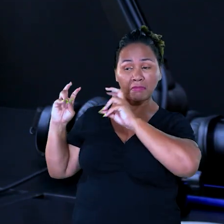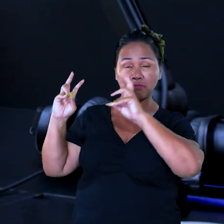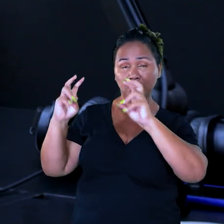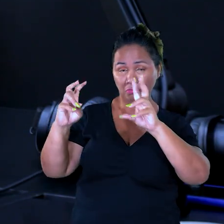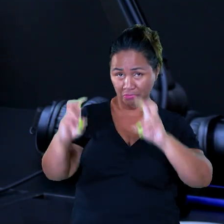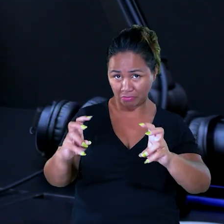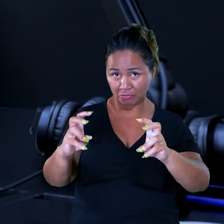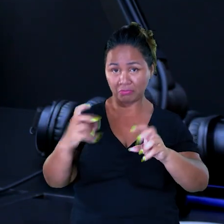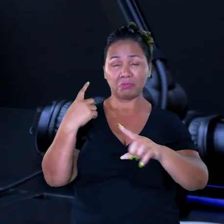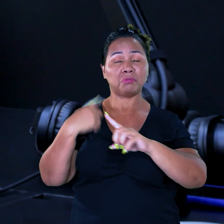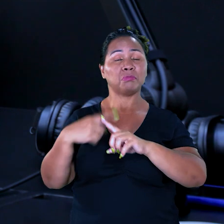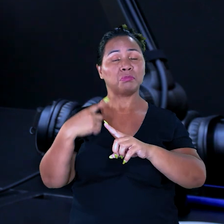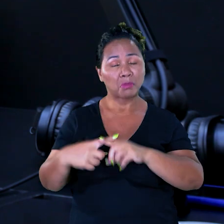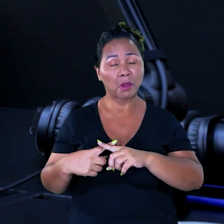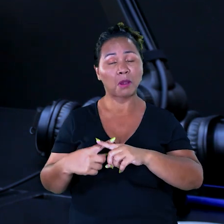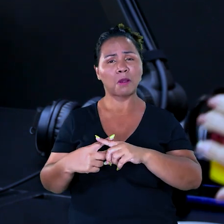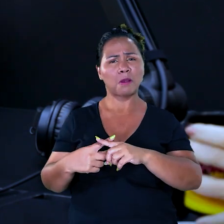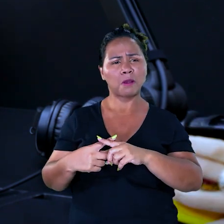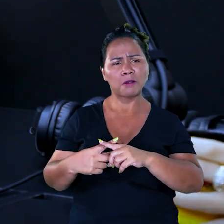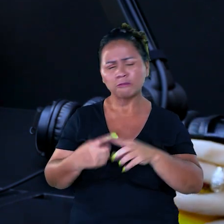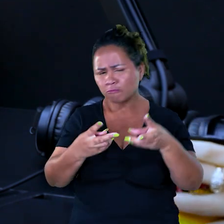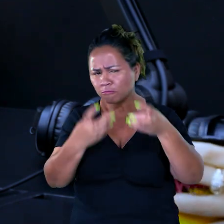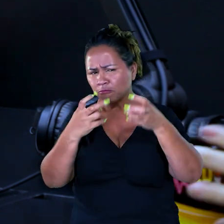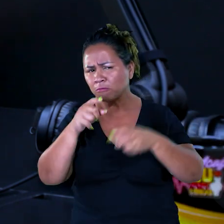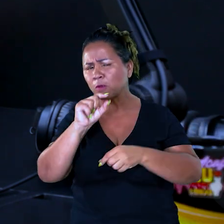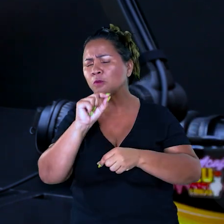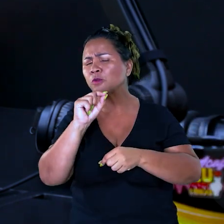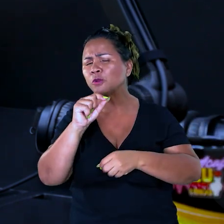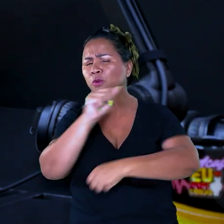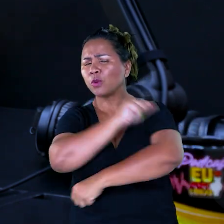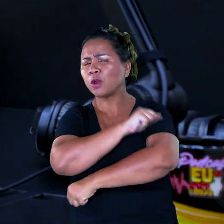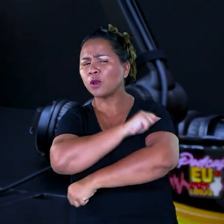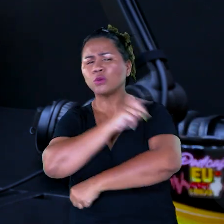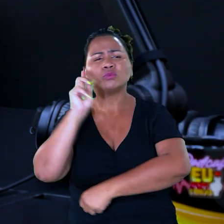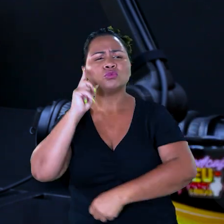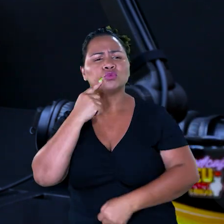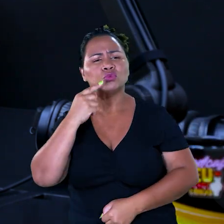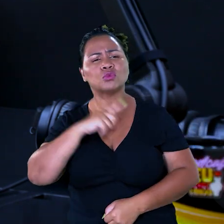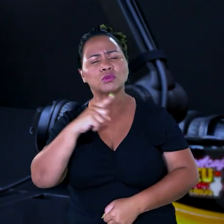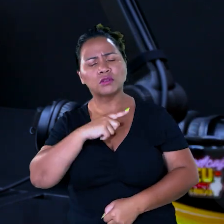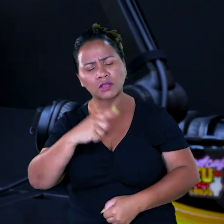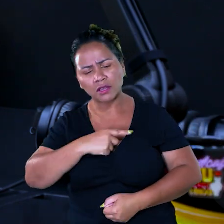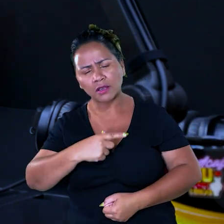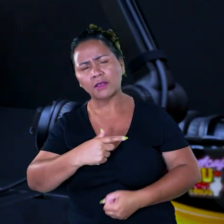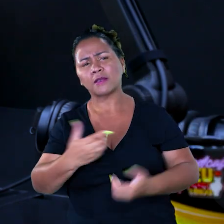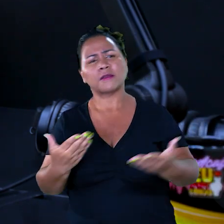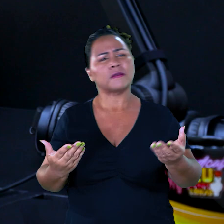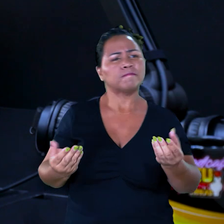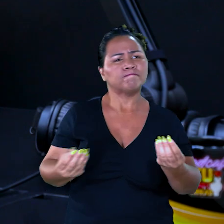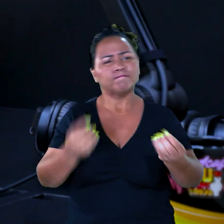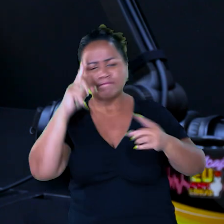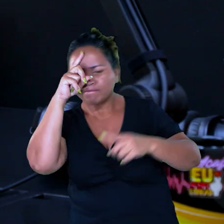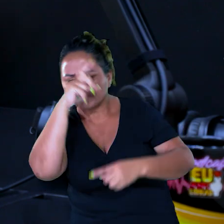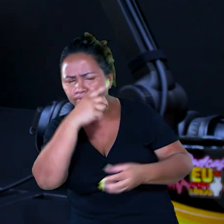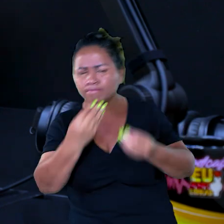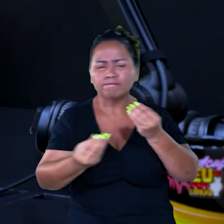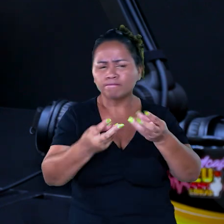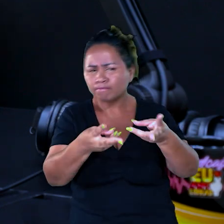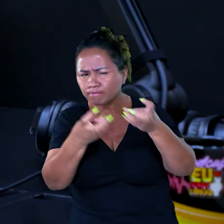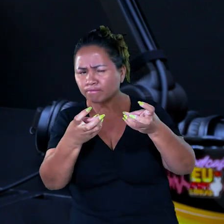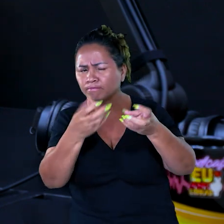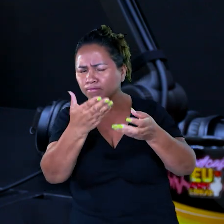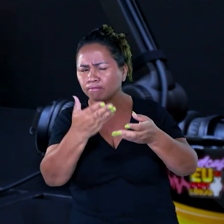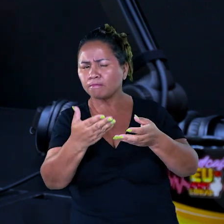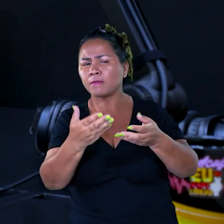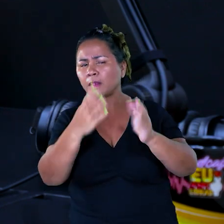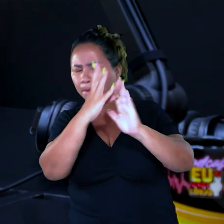vê o que o surdo tem também para oferecer. Por exemplo, a gente trabalha os conteúdos em si